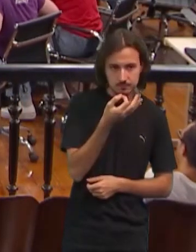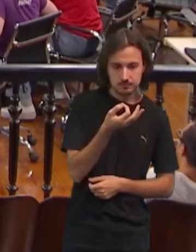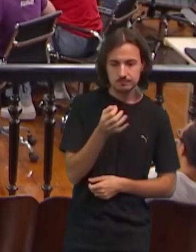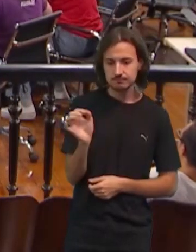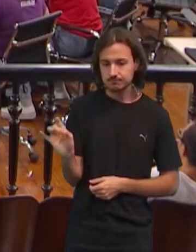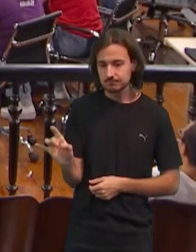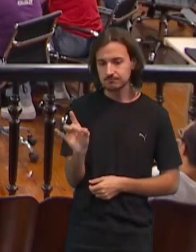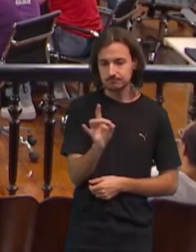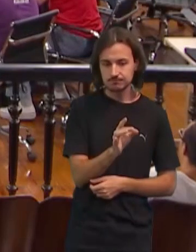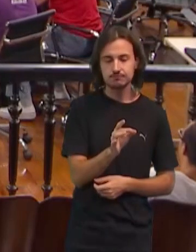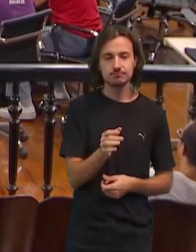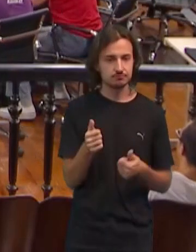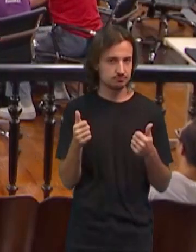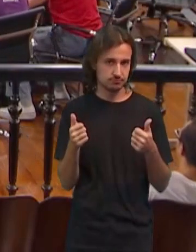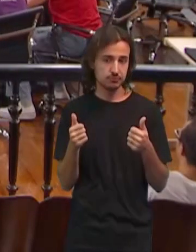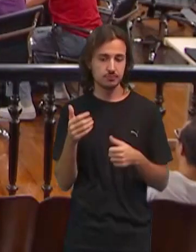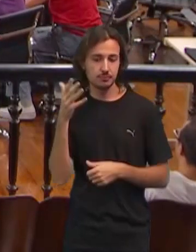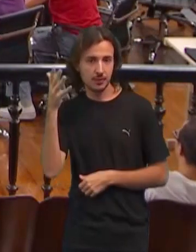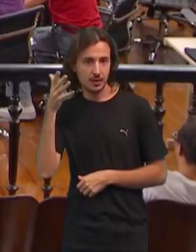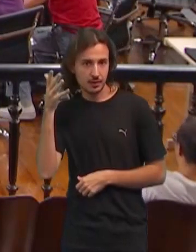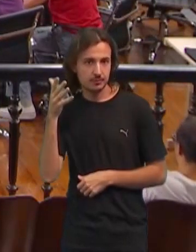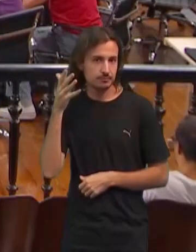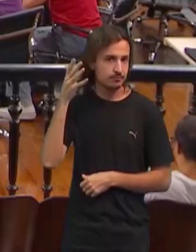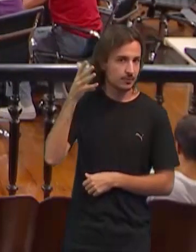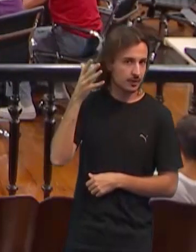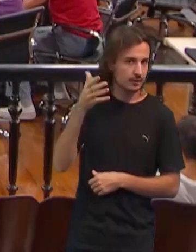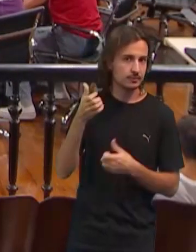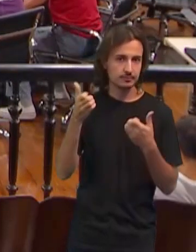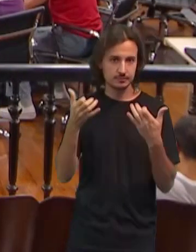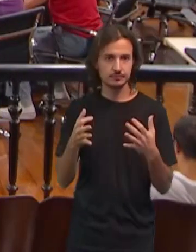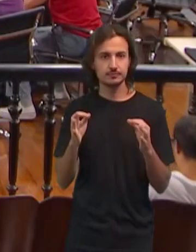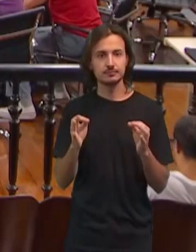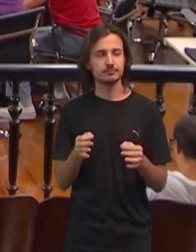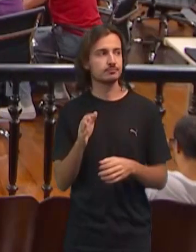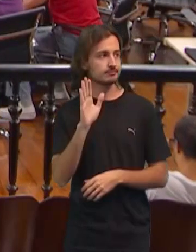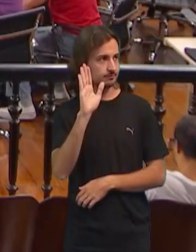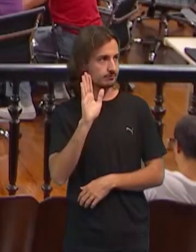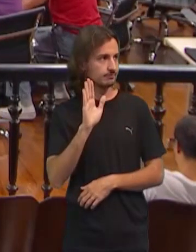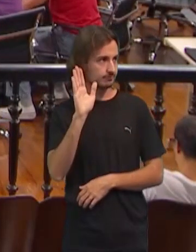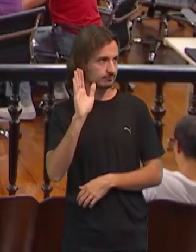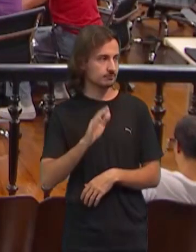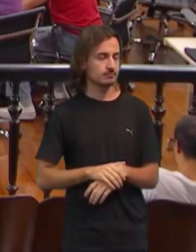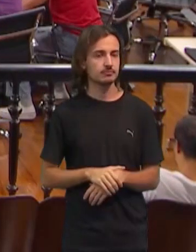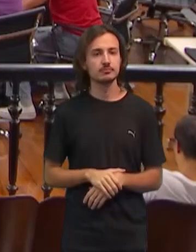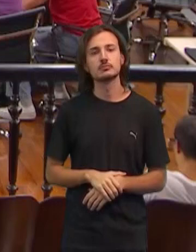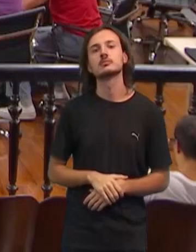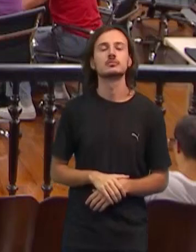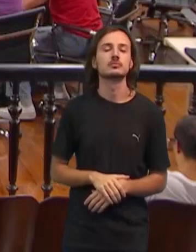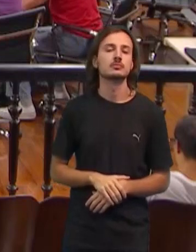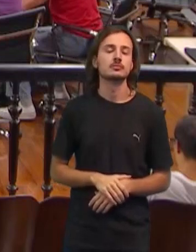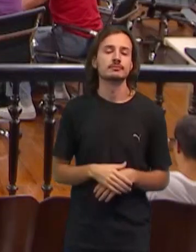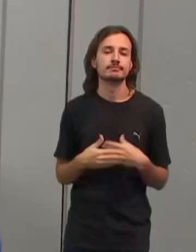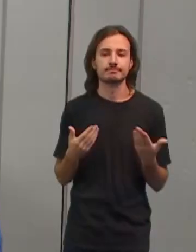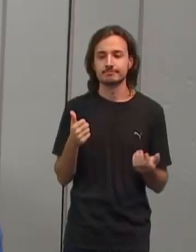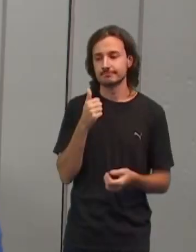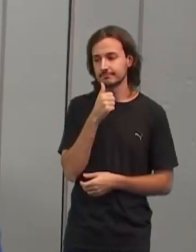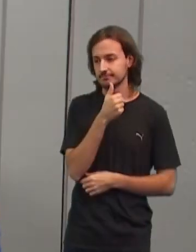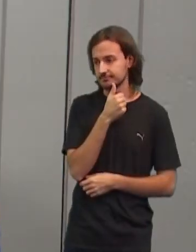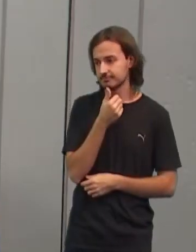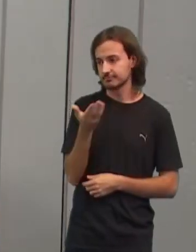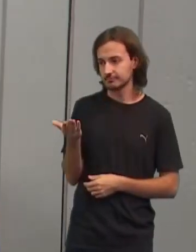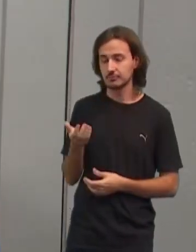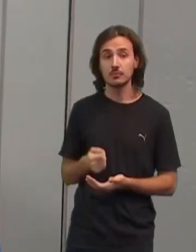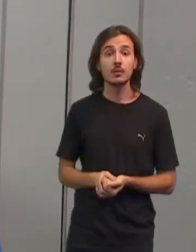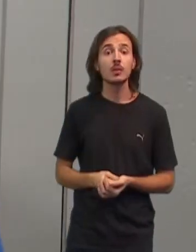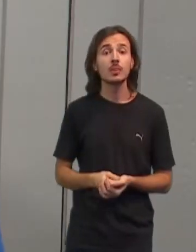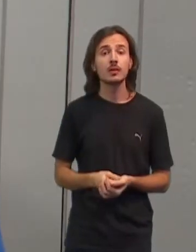prestando o papel dela, que é uma das principais atribuições, que é exatamente fiscalizar. Vereador Sargento Melo, pela ordem. Então, por que omitiu a